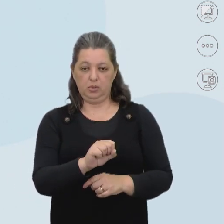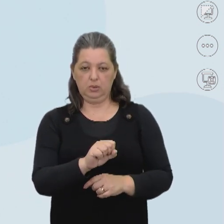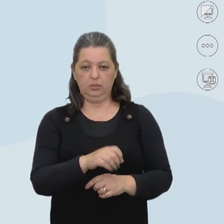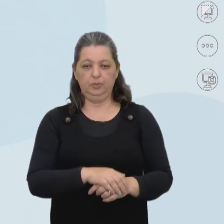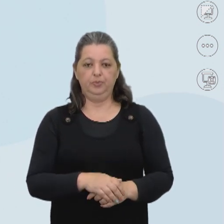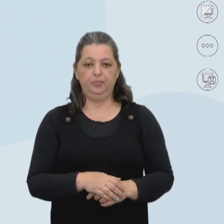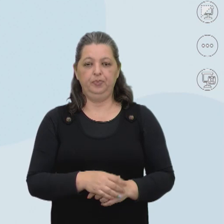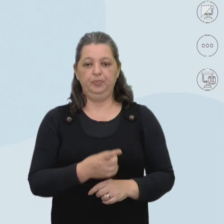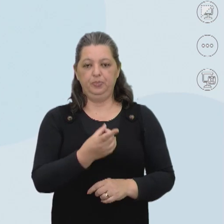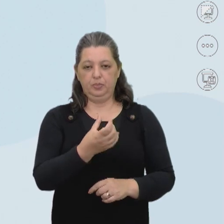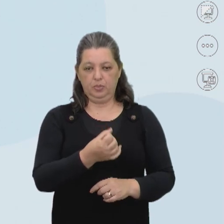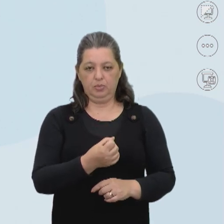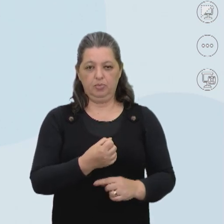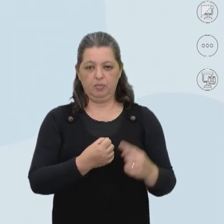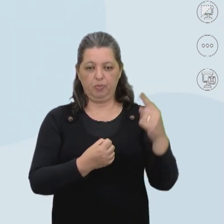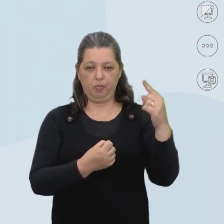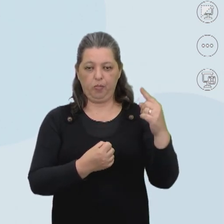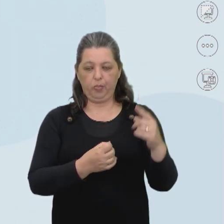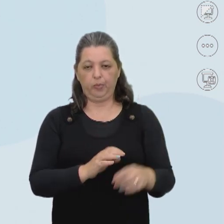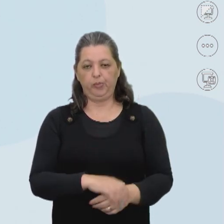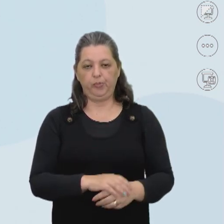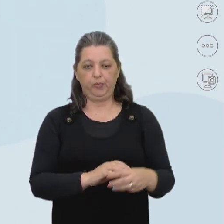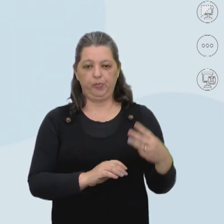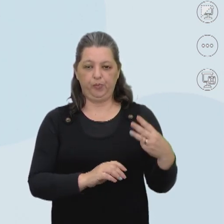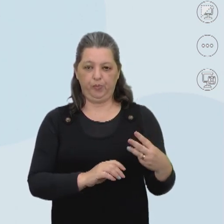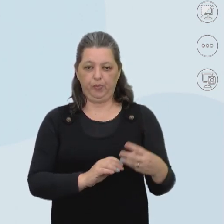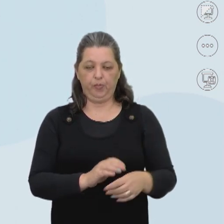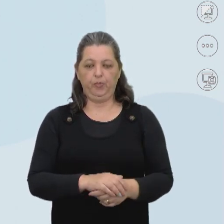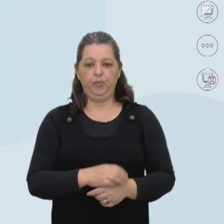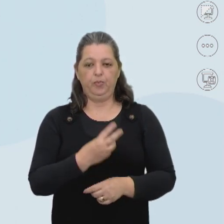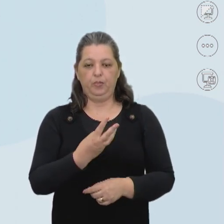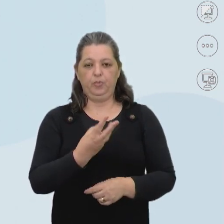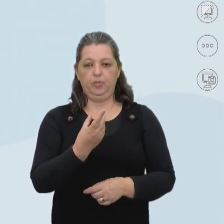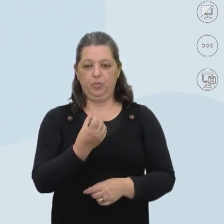8 mais 8, 16. Vai 1 e aqui dá 3. Então, deu